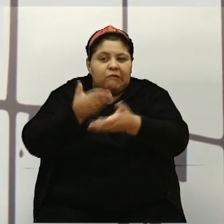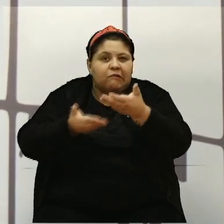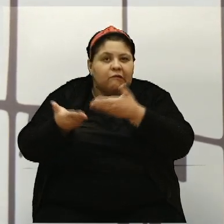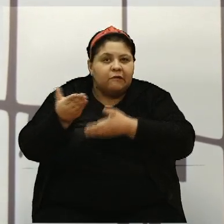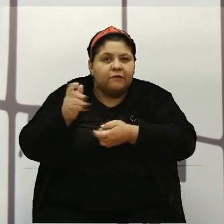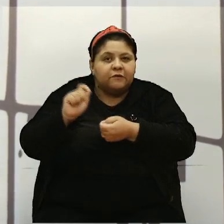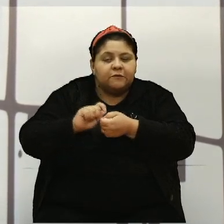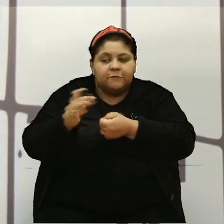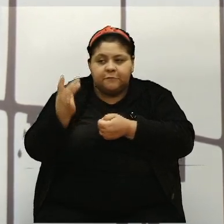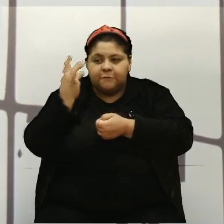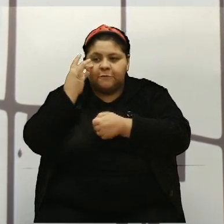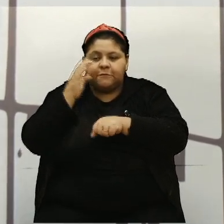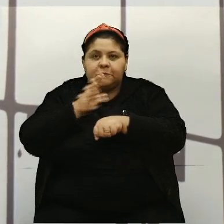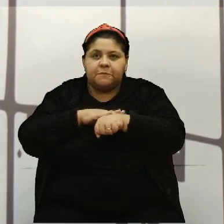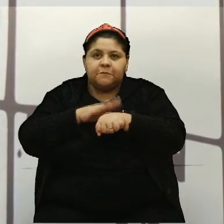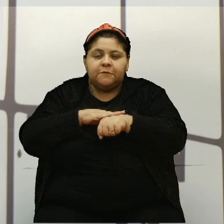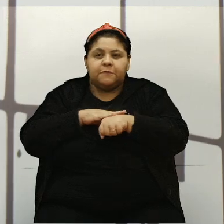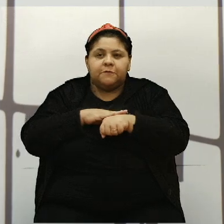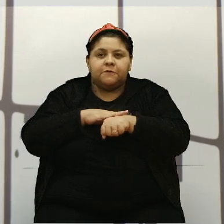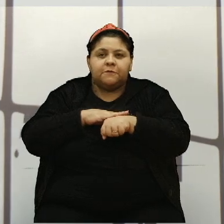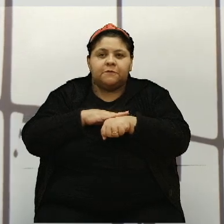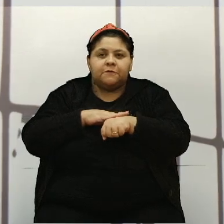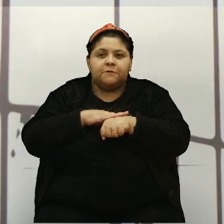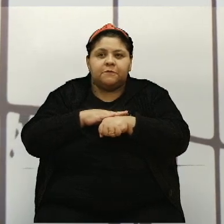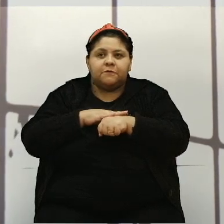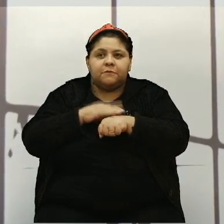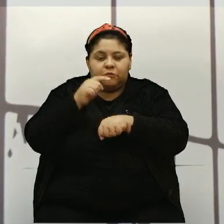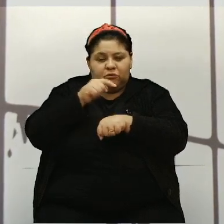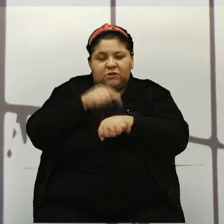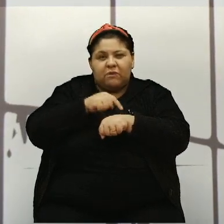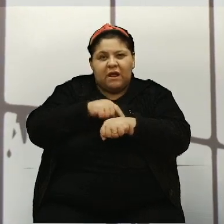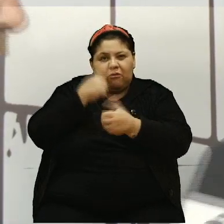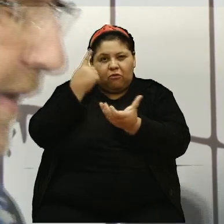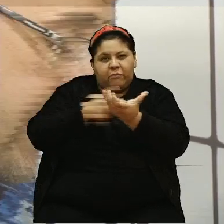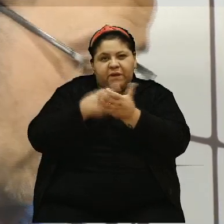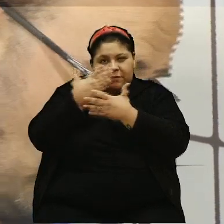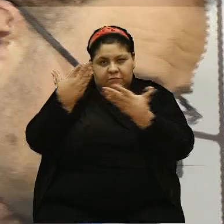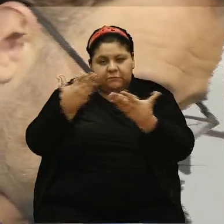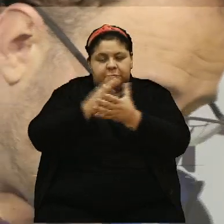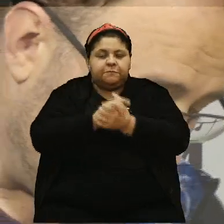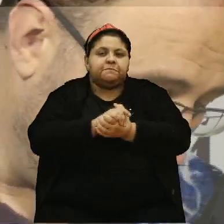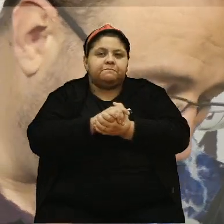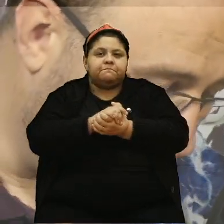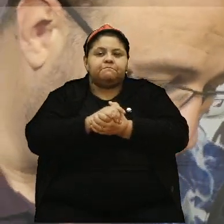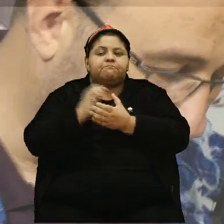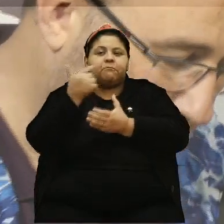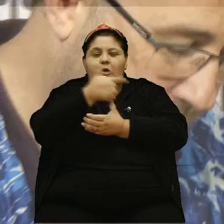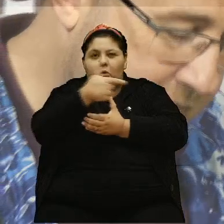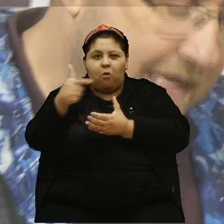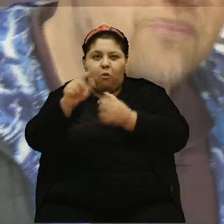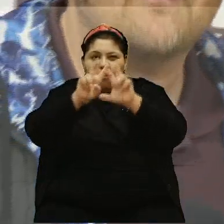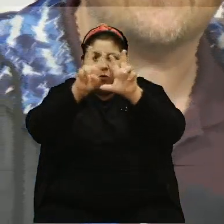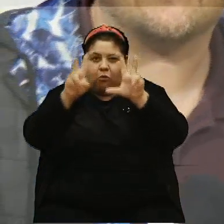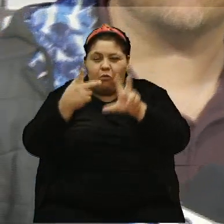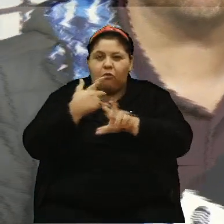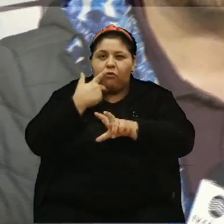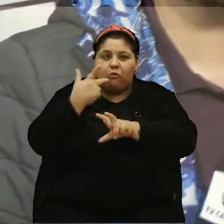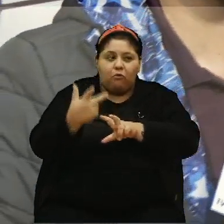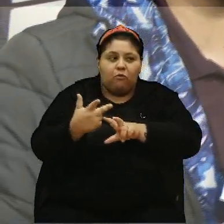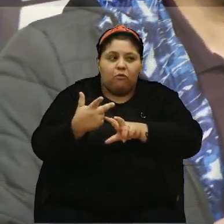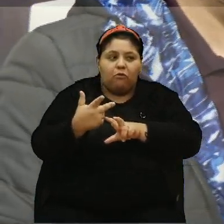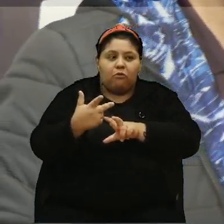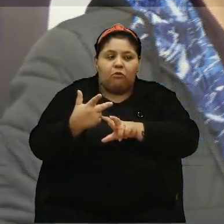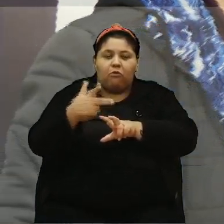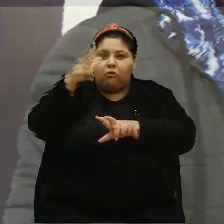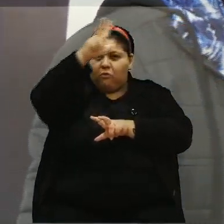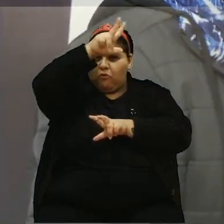faça presente no momento do seu horário marcado, né? Exatamente. Outro assunto foi lançado pela Prefeitura